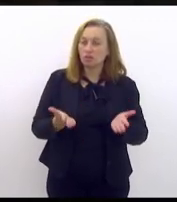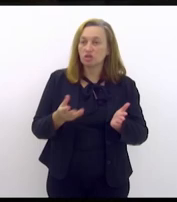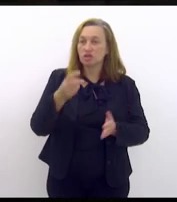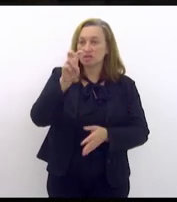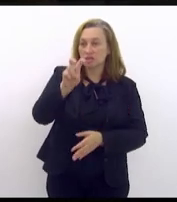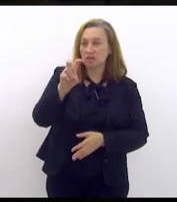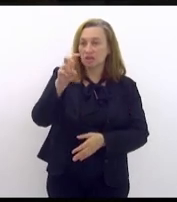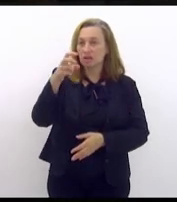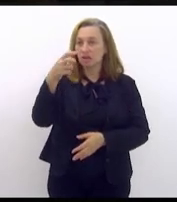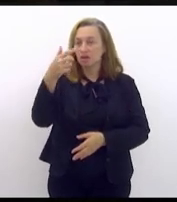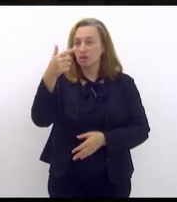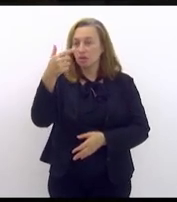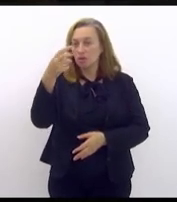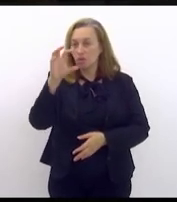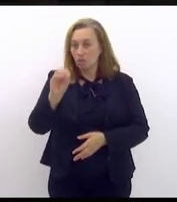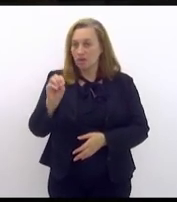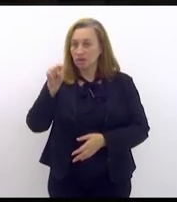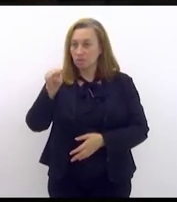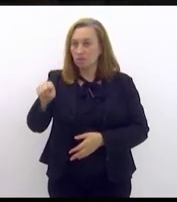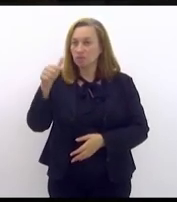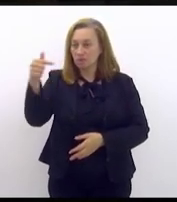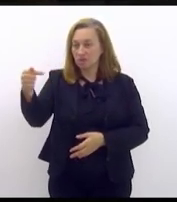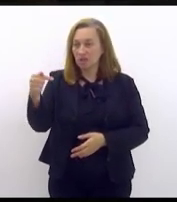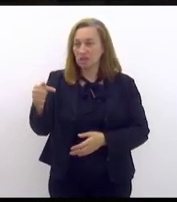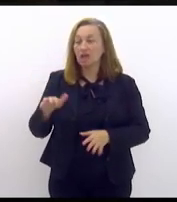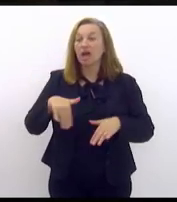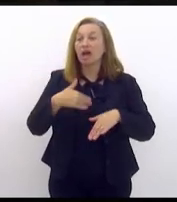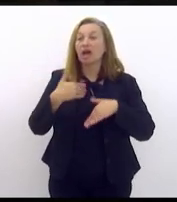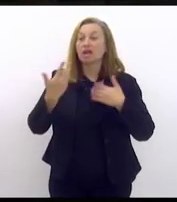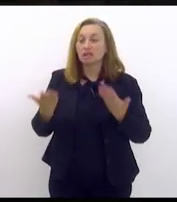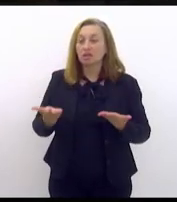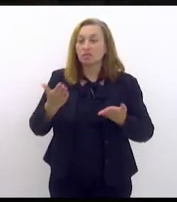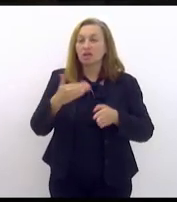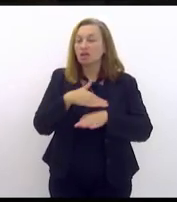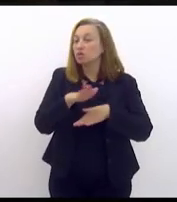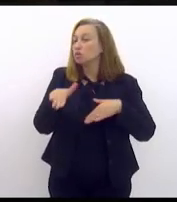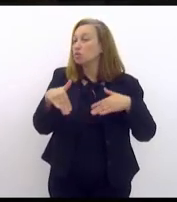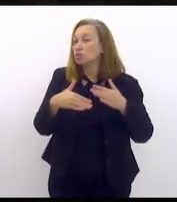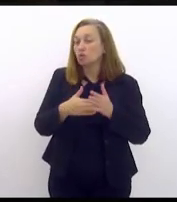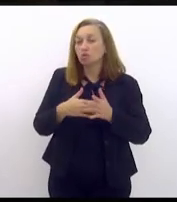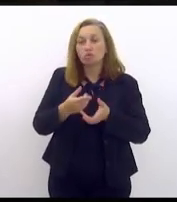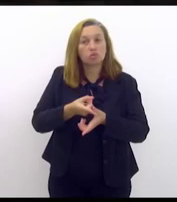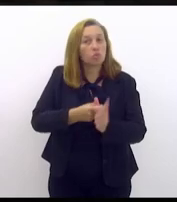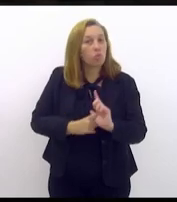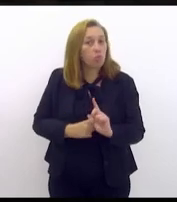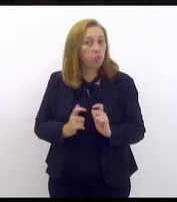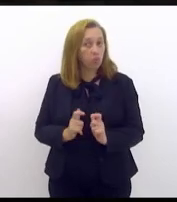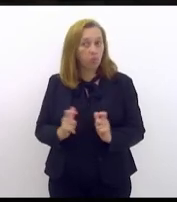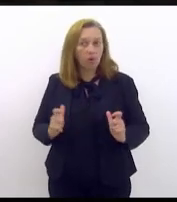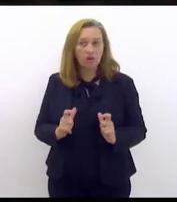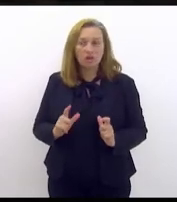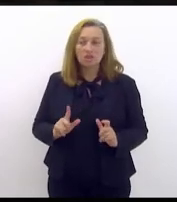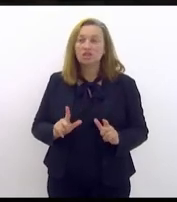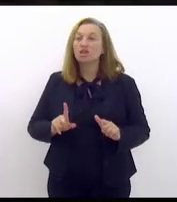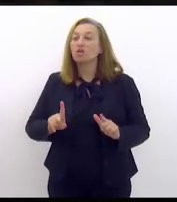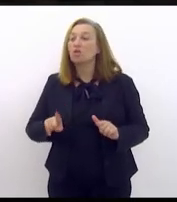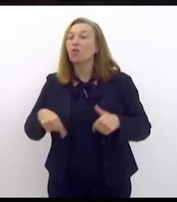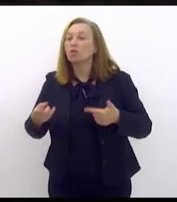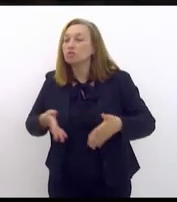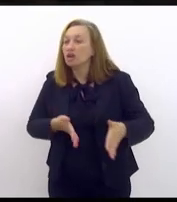50,7%. Então, fica tudo amarrado de despesa de pessoal. Tem outra saída? Não, só aumentar a